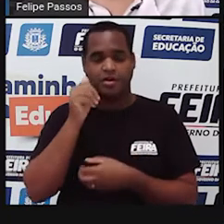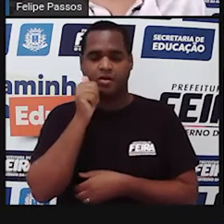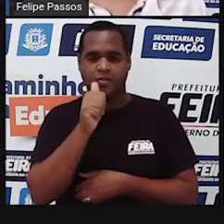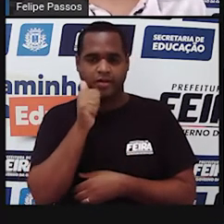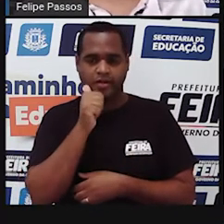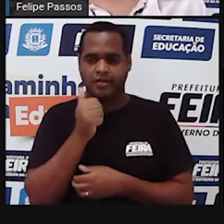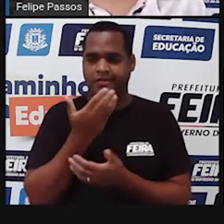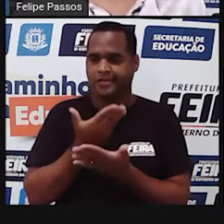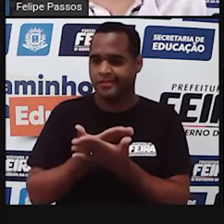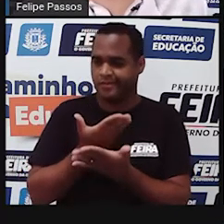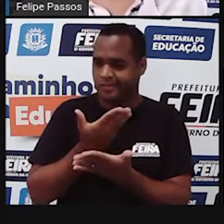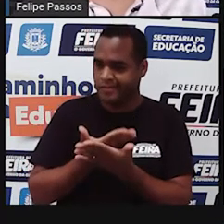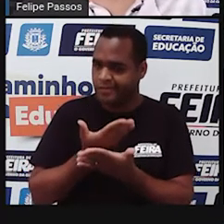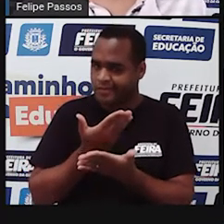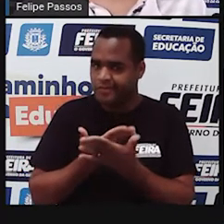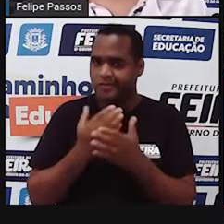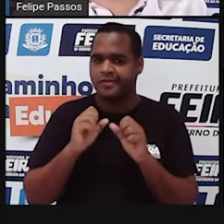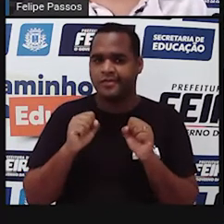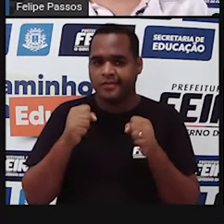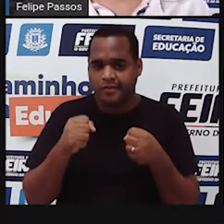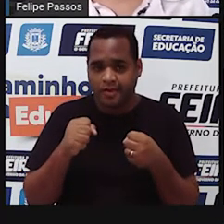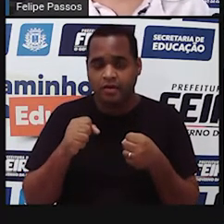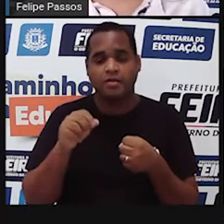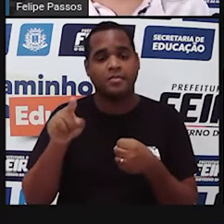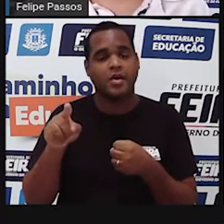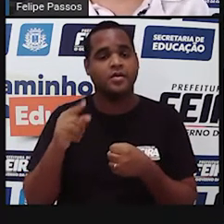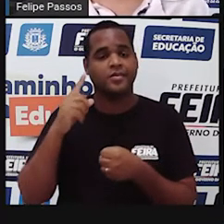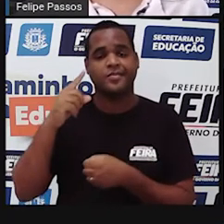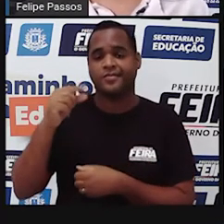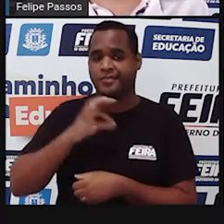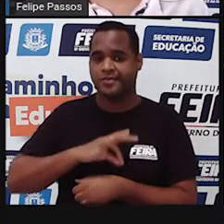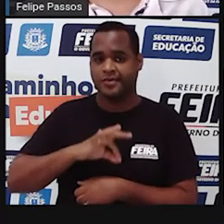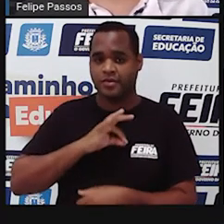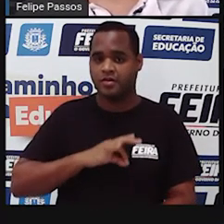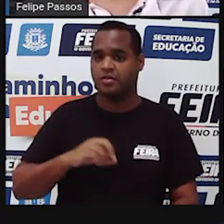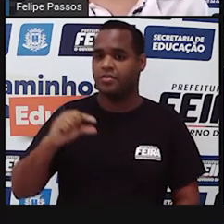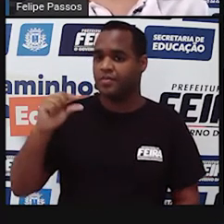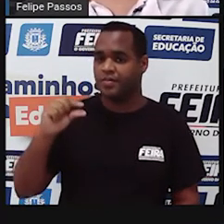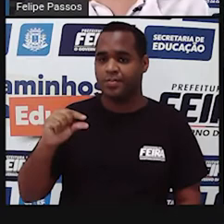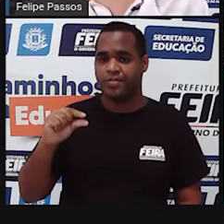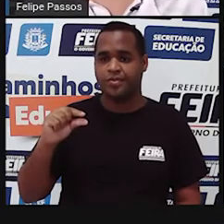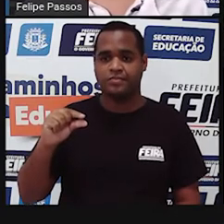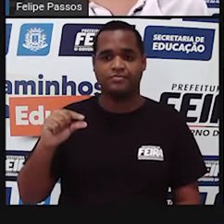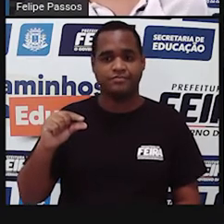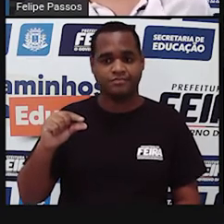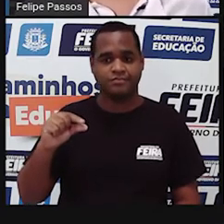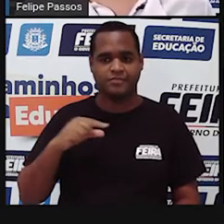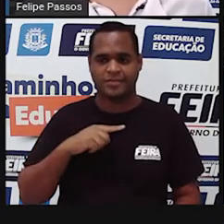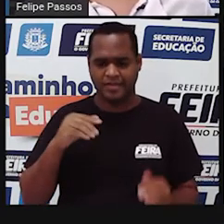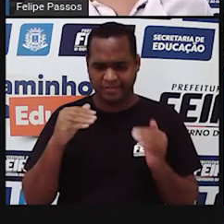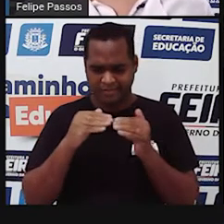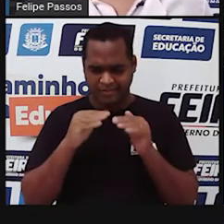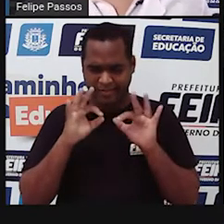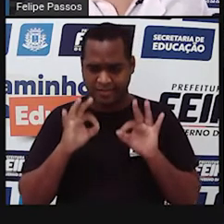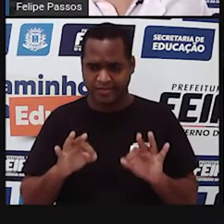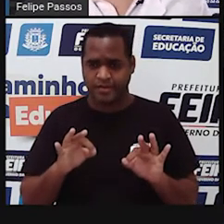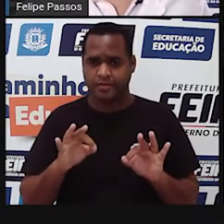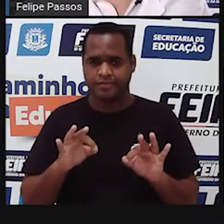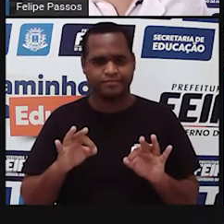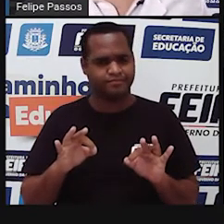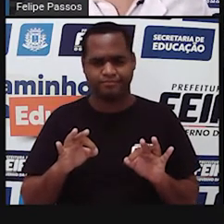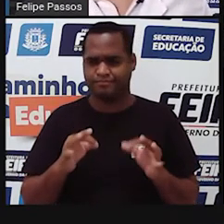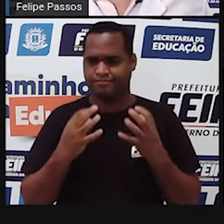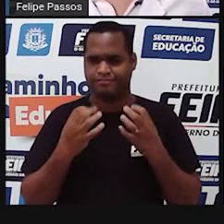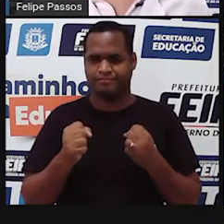quanto ou mais que o homem e recebe menos numa função igual. Isso não é correto, isso não pode ser aceito,